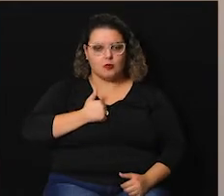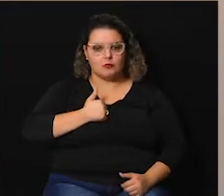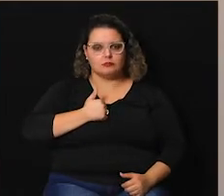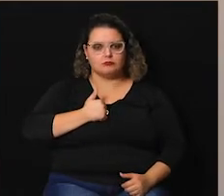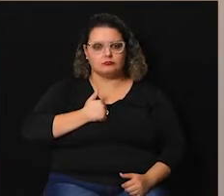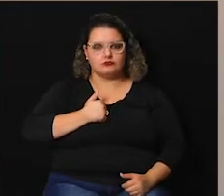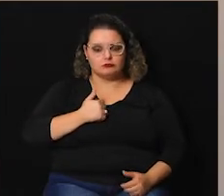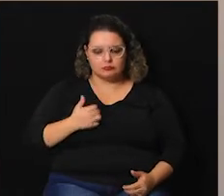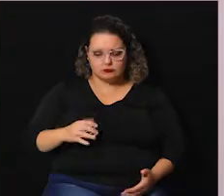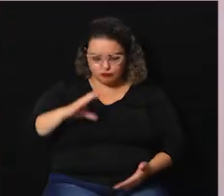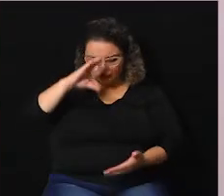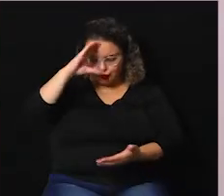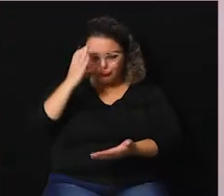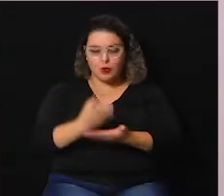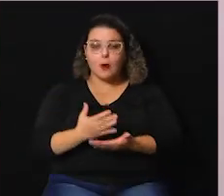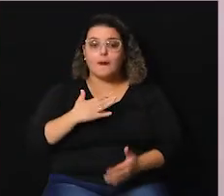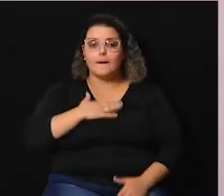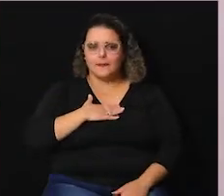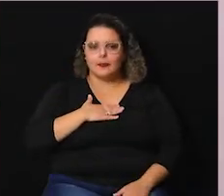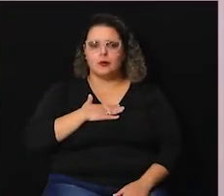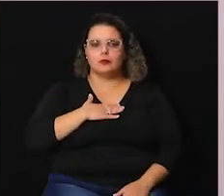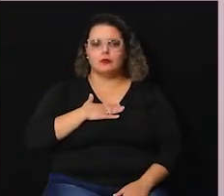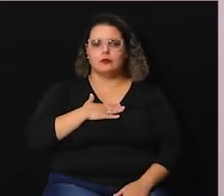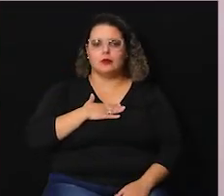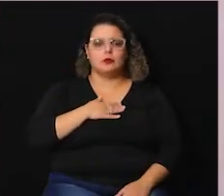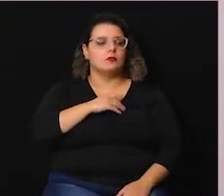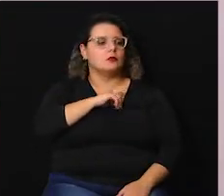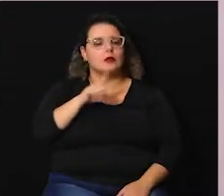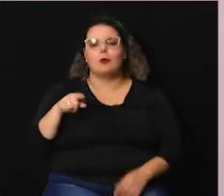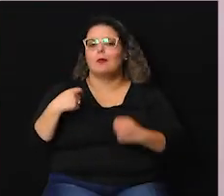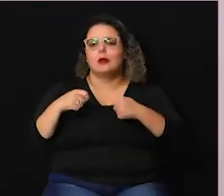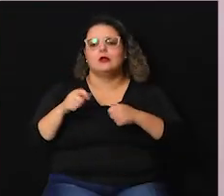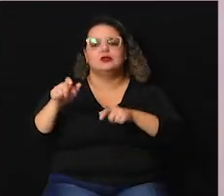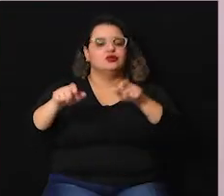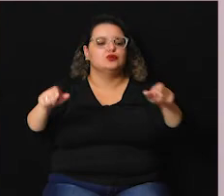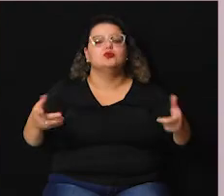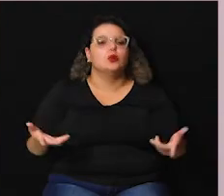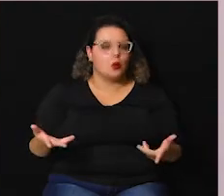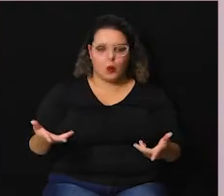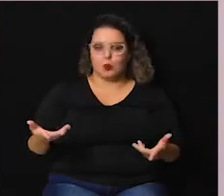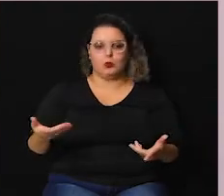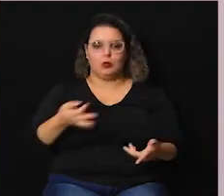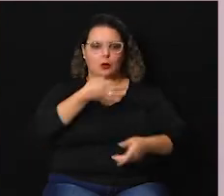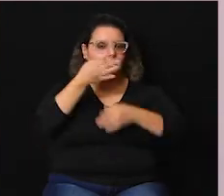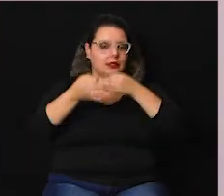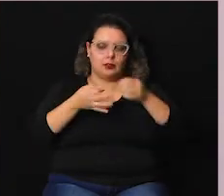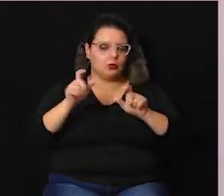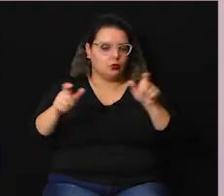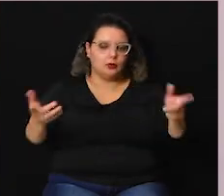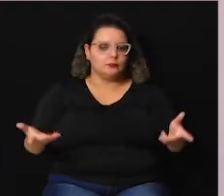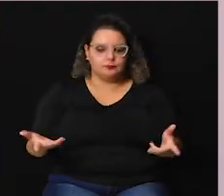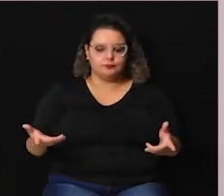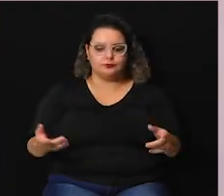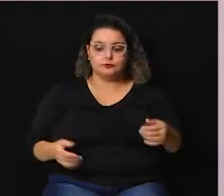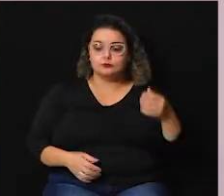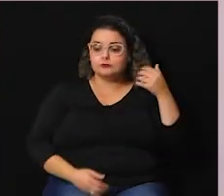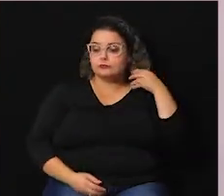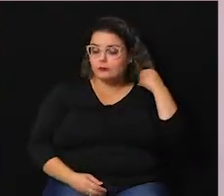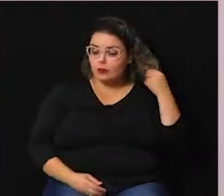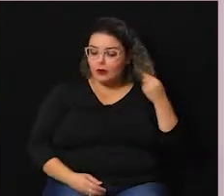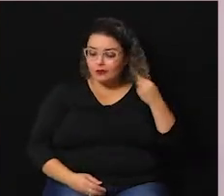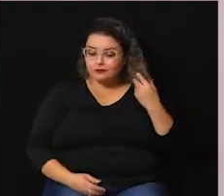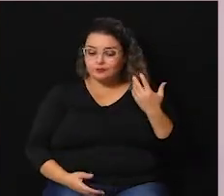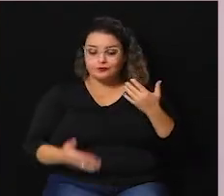minha autoestima. Doutora, também é preciso entender que no caso dessa doença, né, o